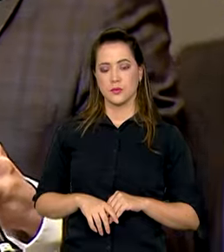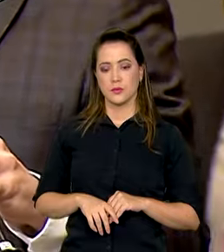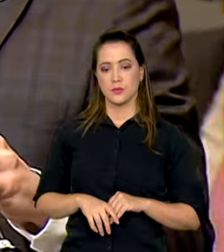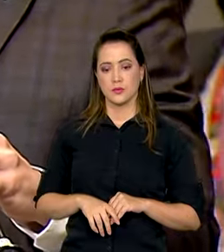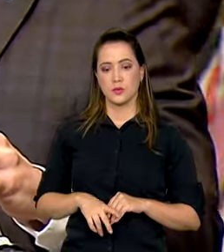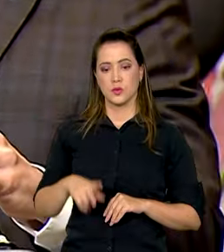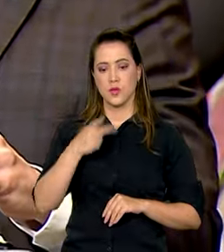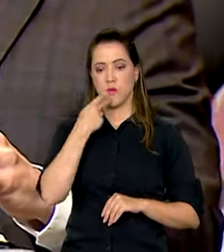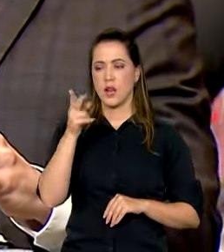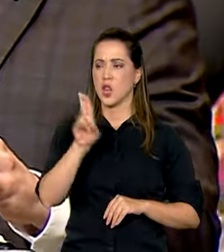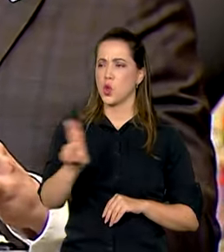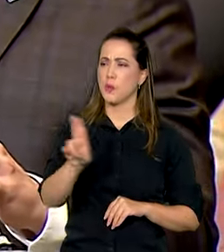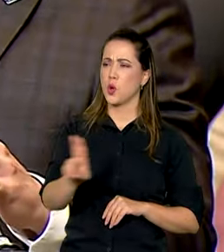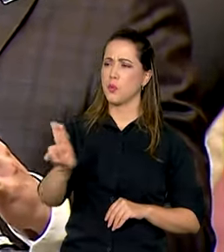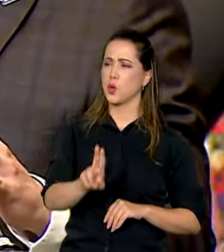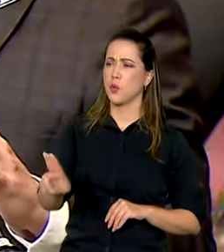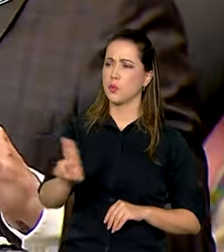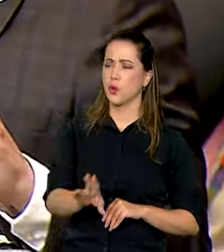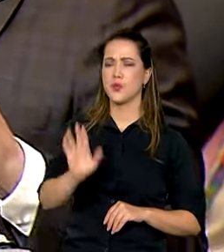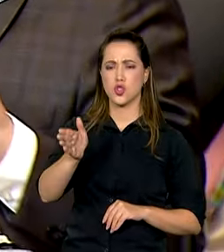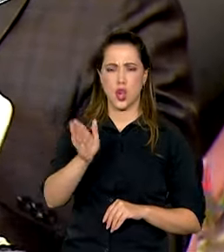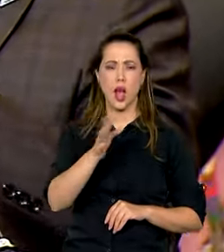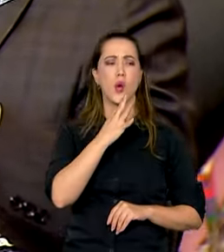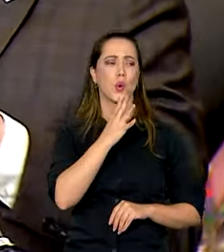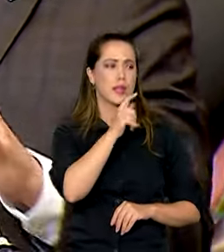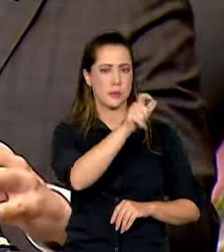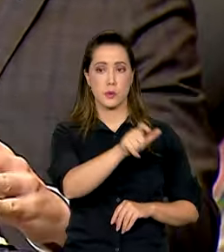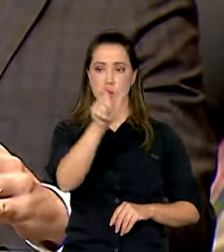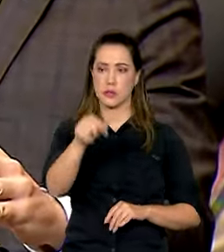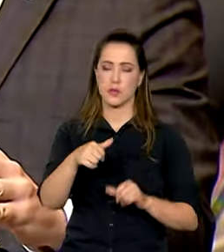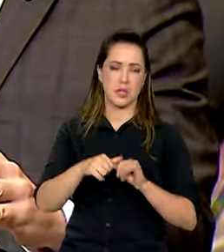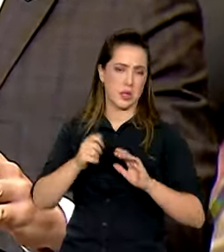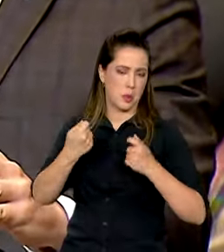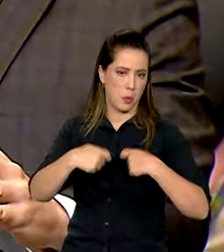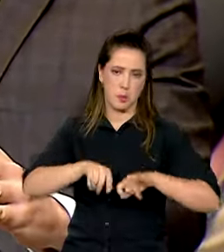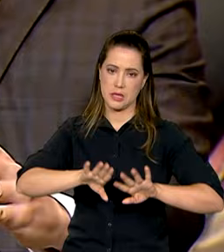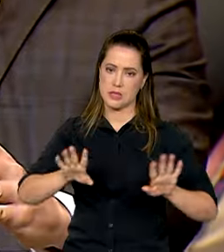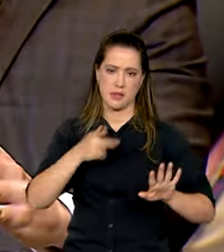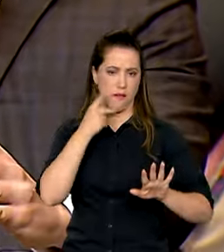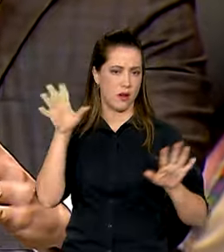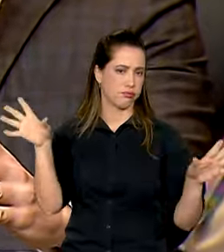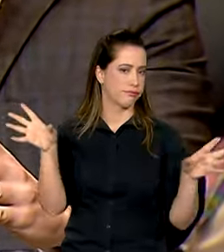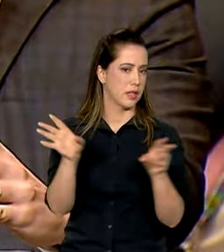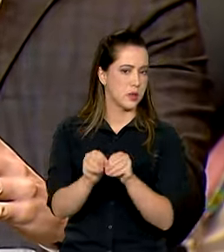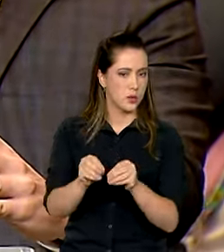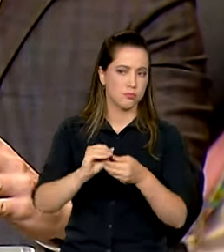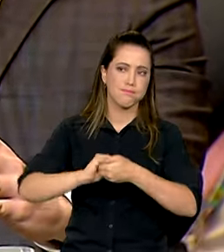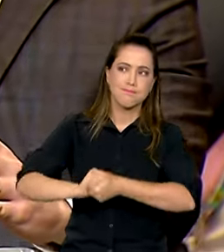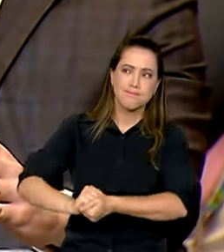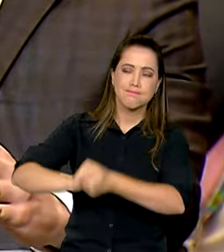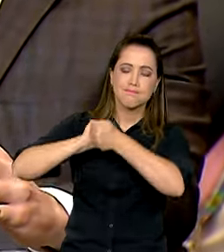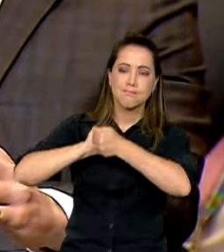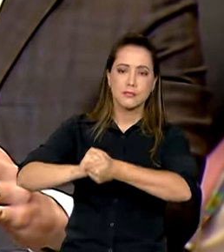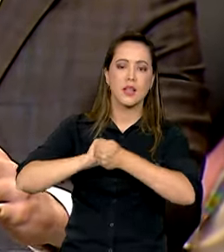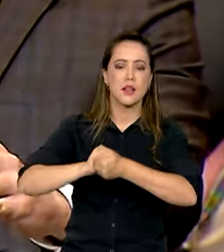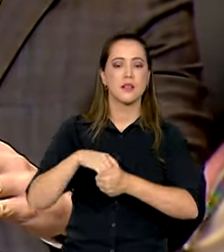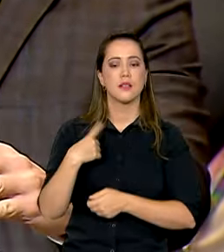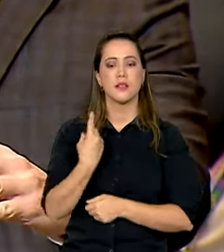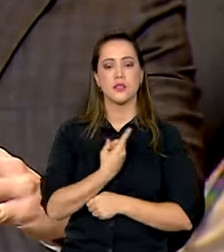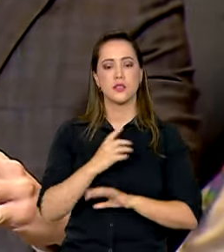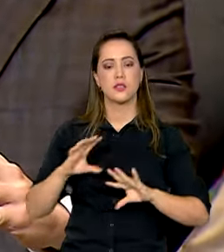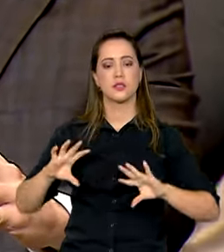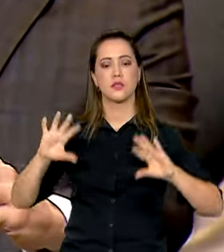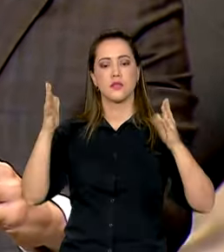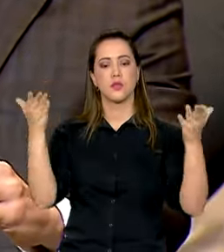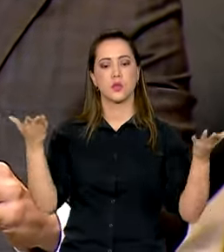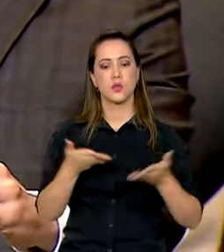pular a nominata, ministro Paulo, porque acho que todo mundo já sabe quem está aqui, né? E a gente tem um evento